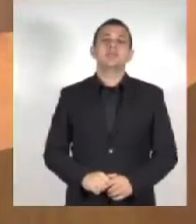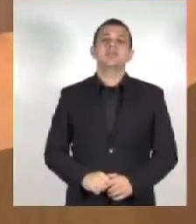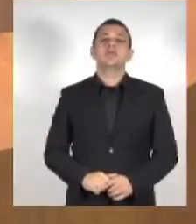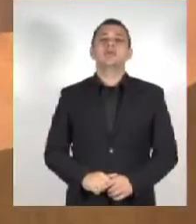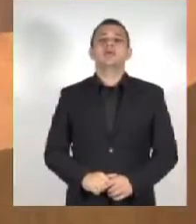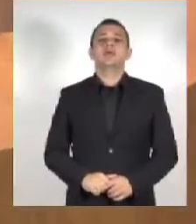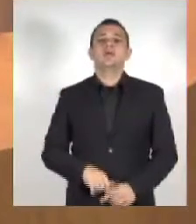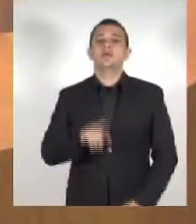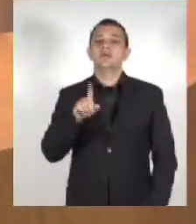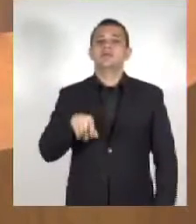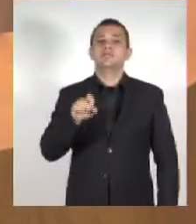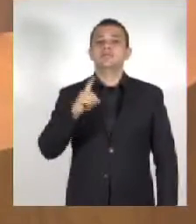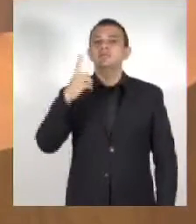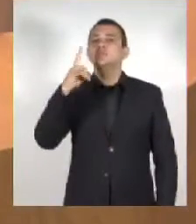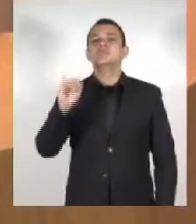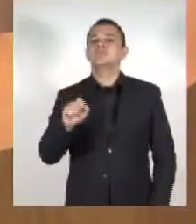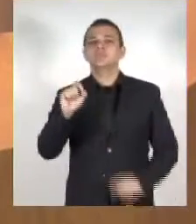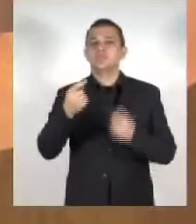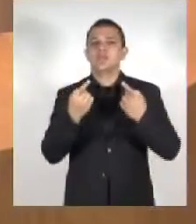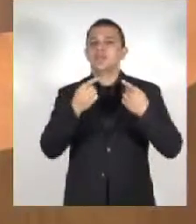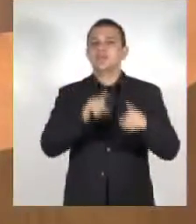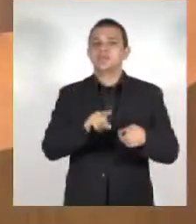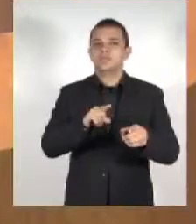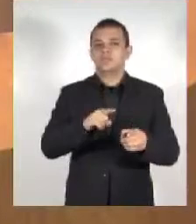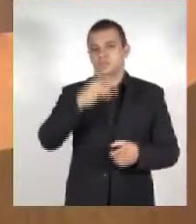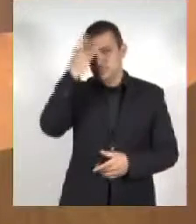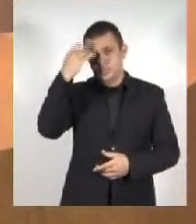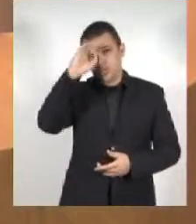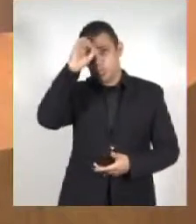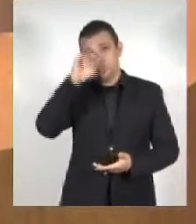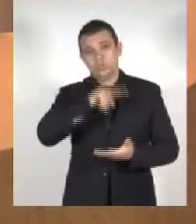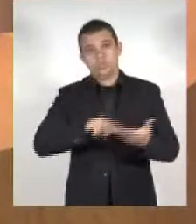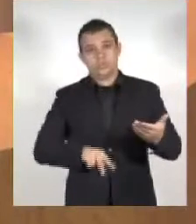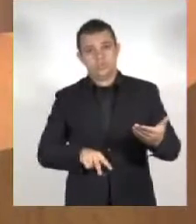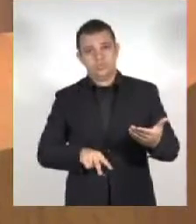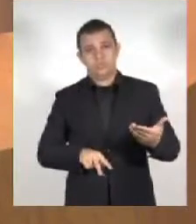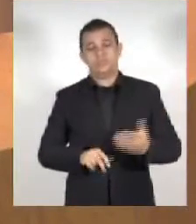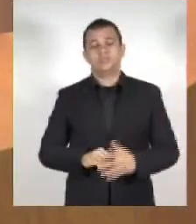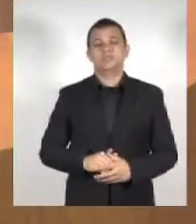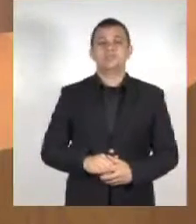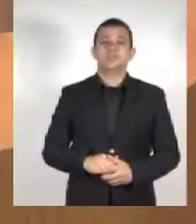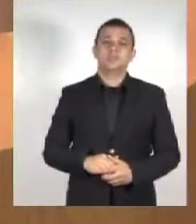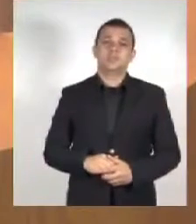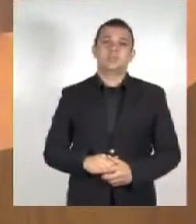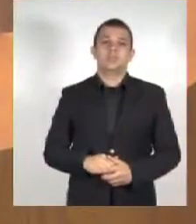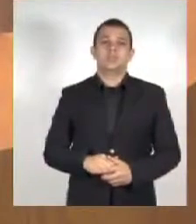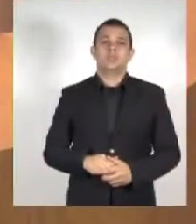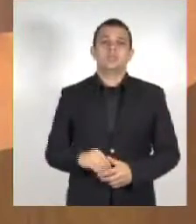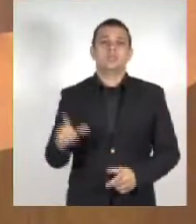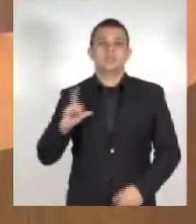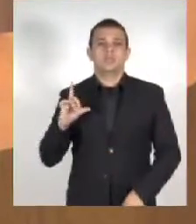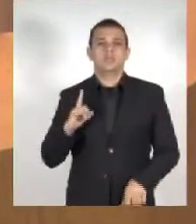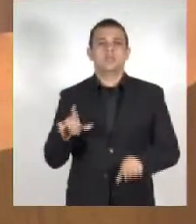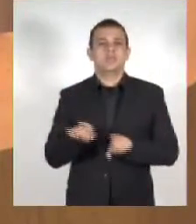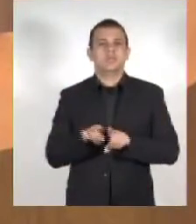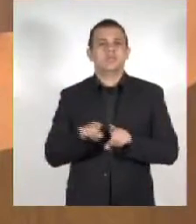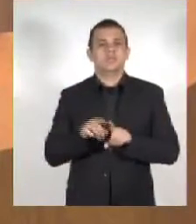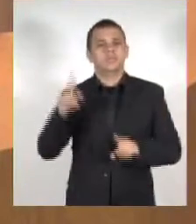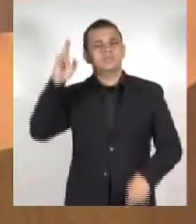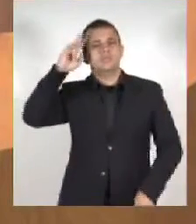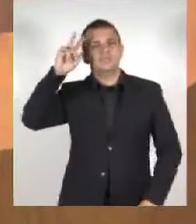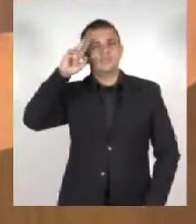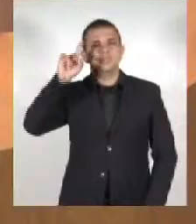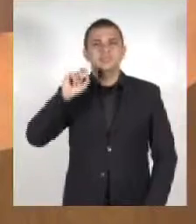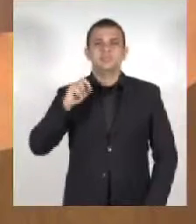é o dia de combate ao analfabetismo, Dia Internacional de Combate ao Analfabetismo. E aí nos remete também